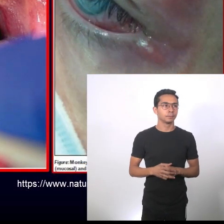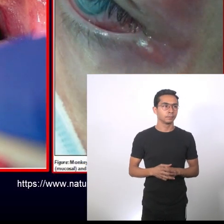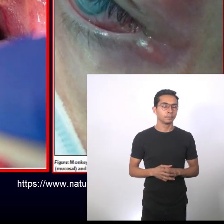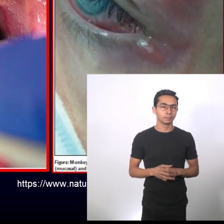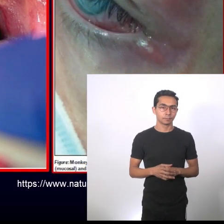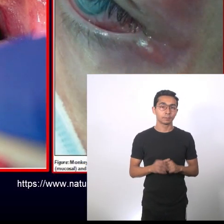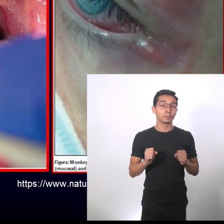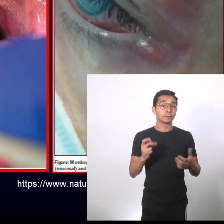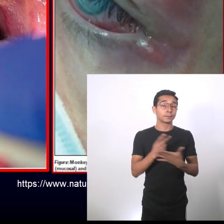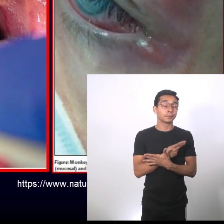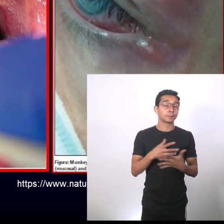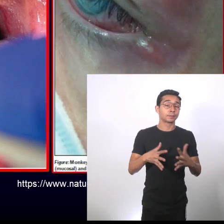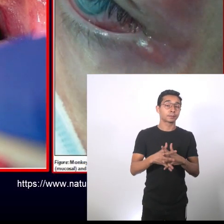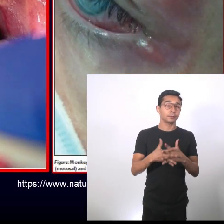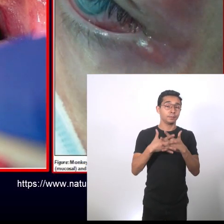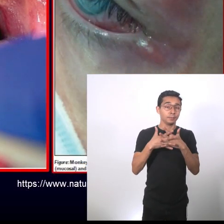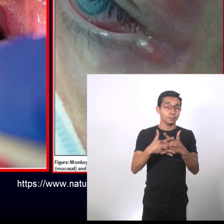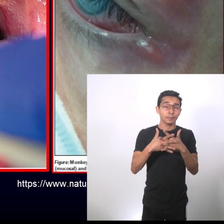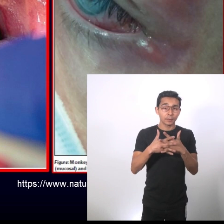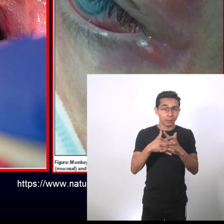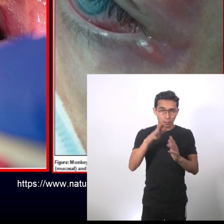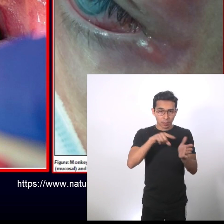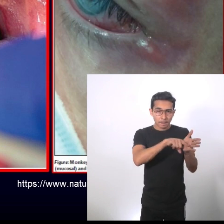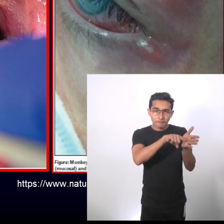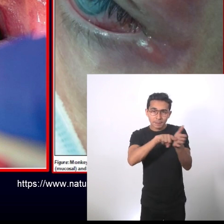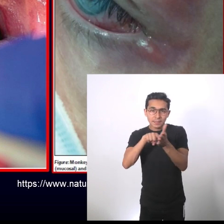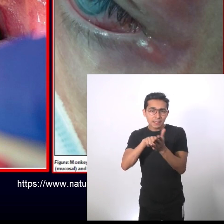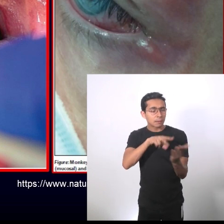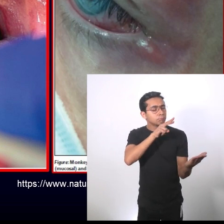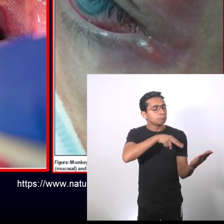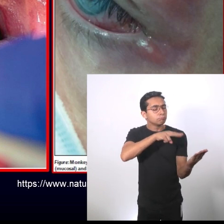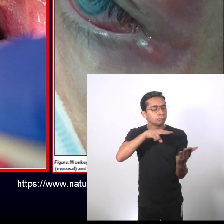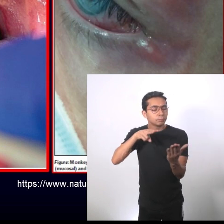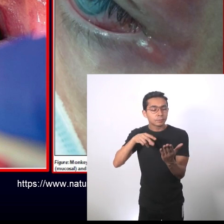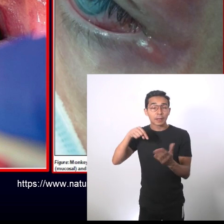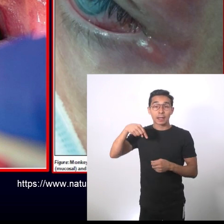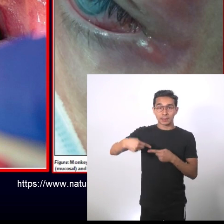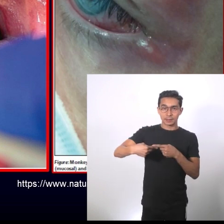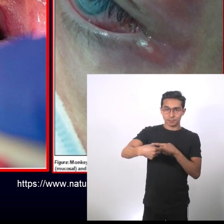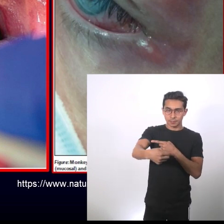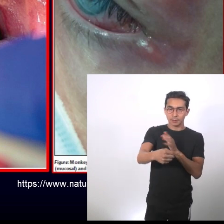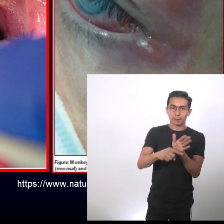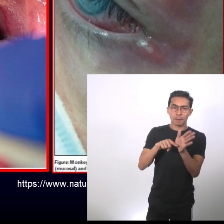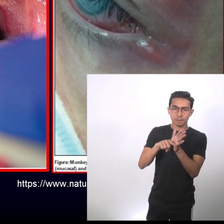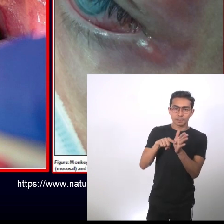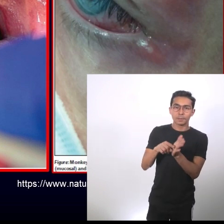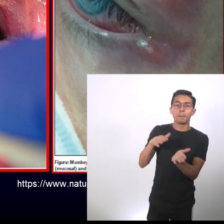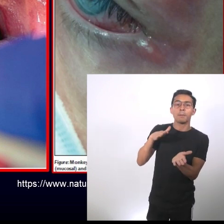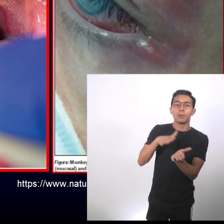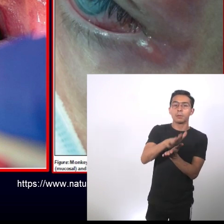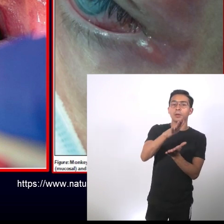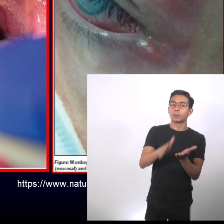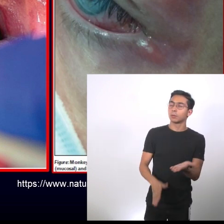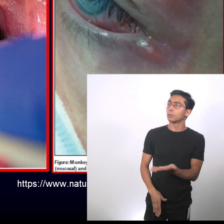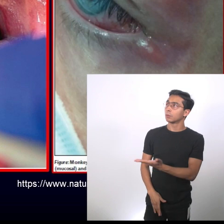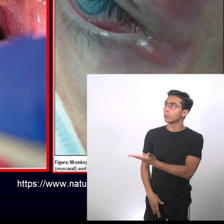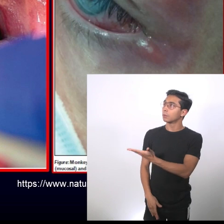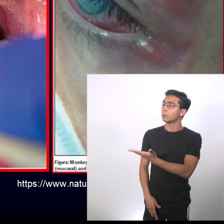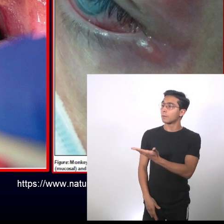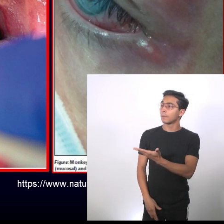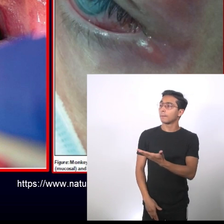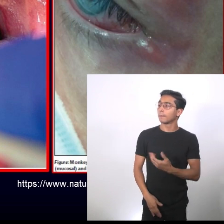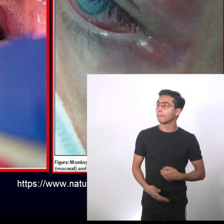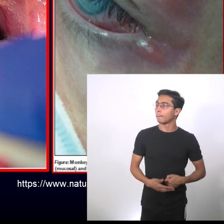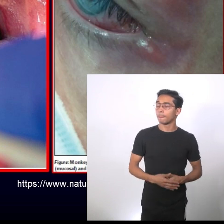Complicações, eu busquei na literatura, né, e esse é um paper publicado essa semana, agora, mais ou menos 3, 4 dias atrás,